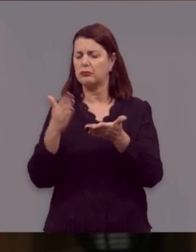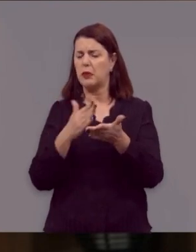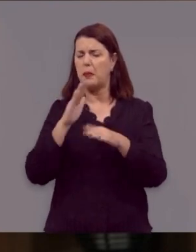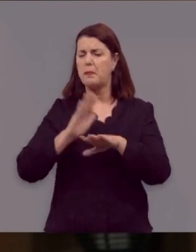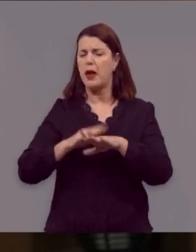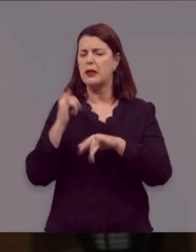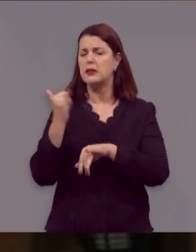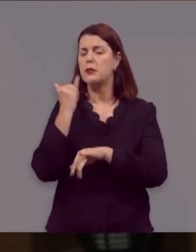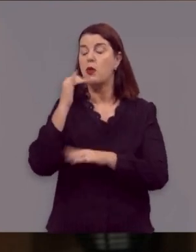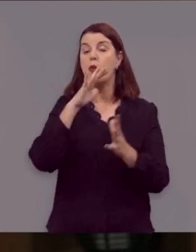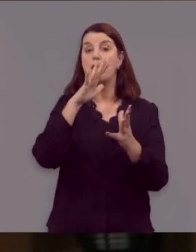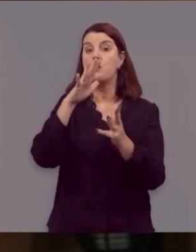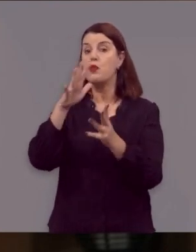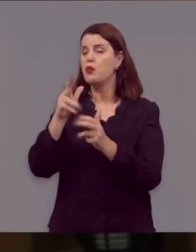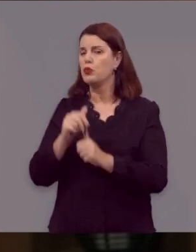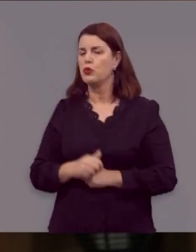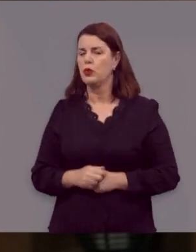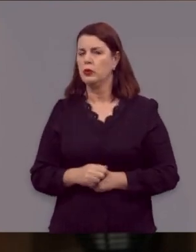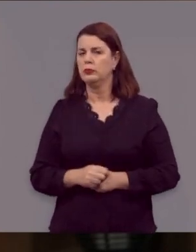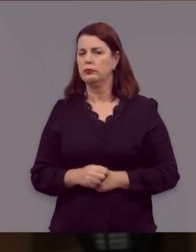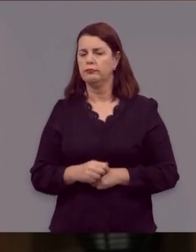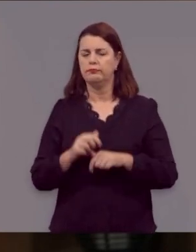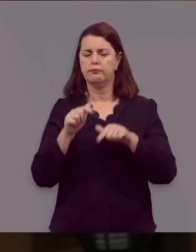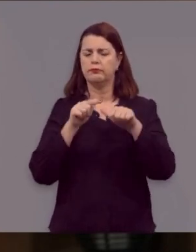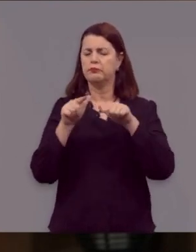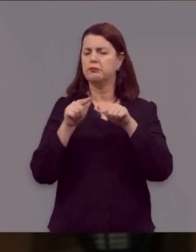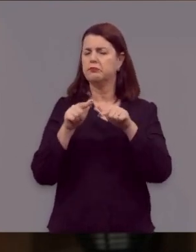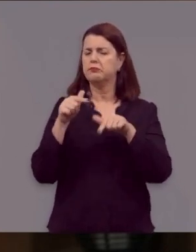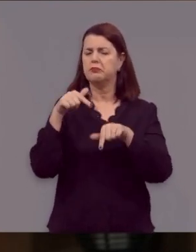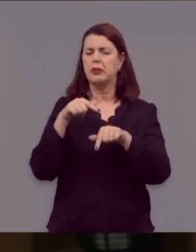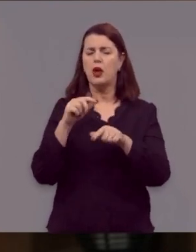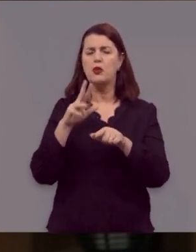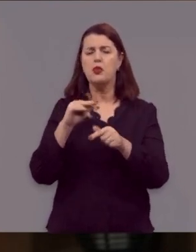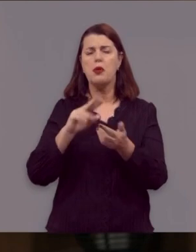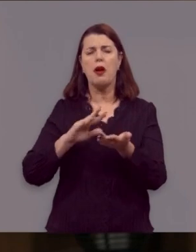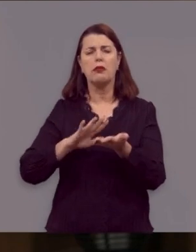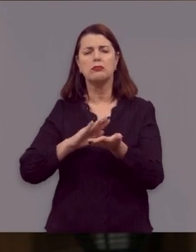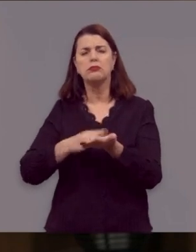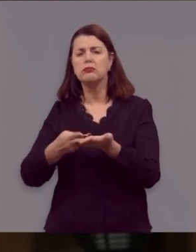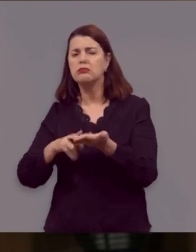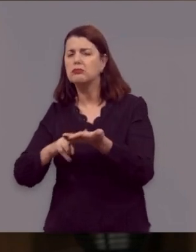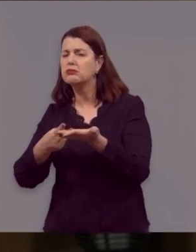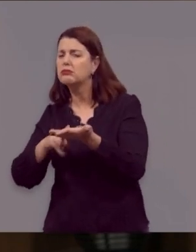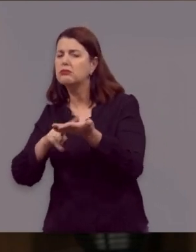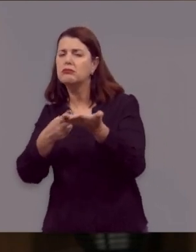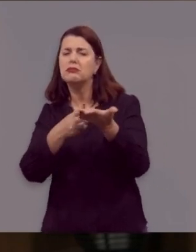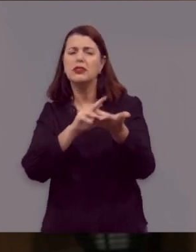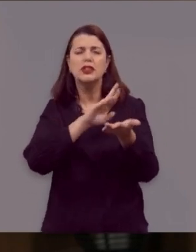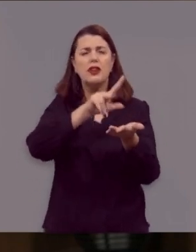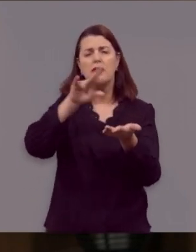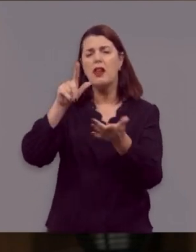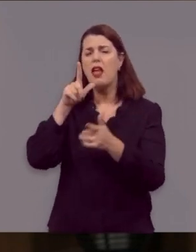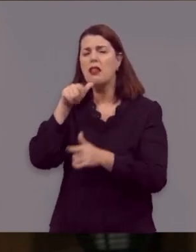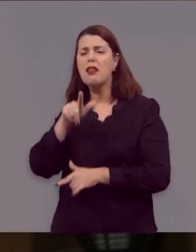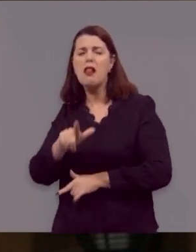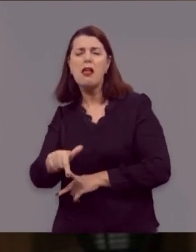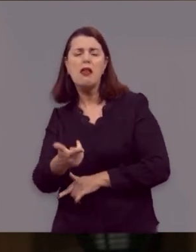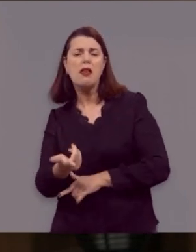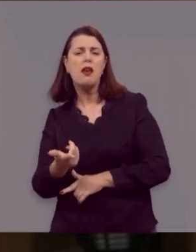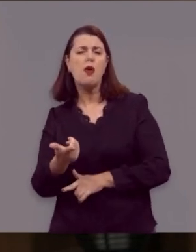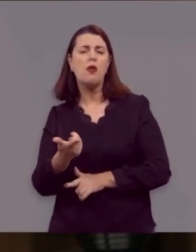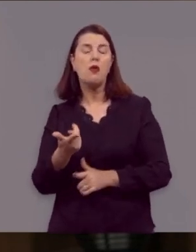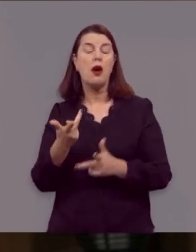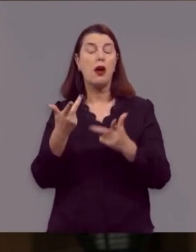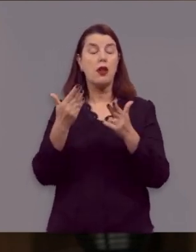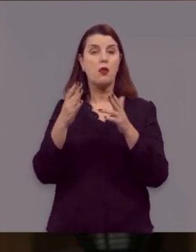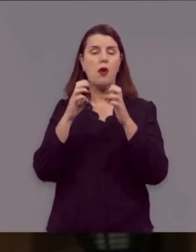mundo. Nenhuma obra jamais foi traduzida para tantos idiomas e tão largamente distribuída como o Evangelho